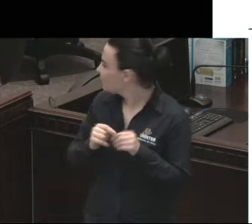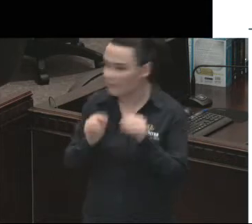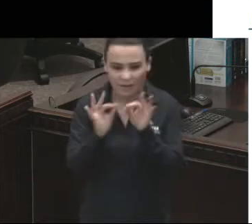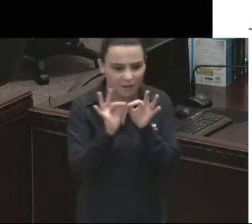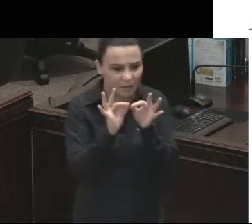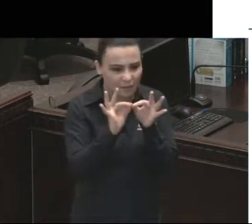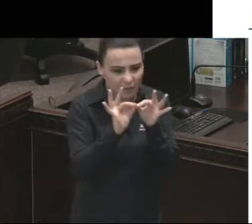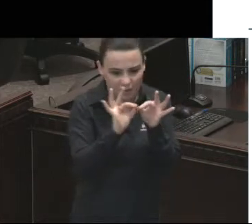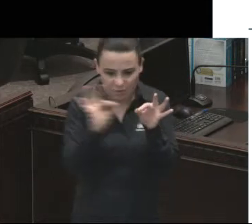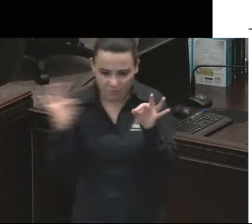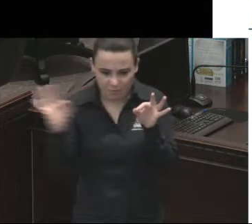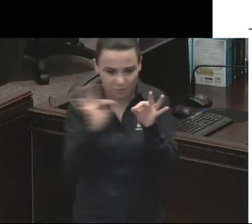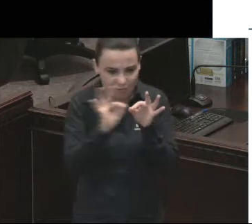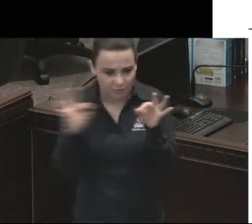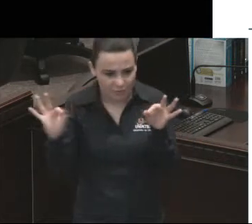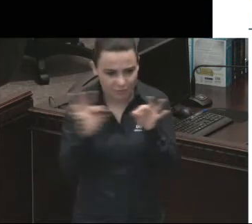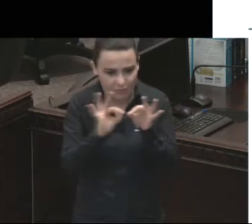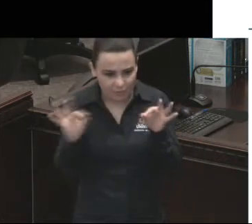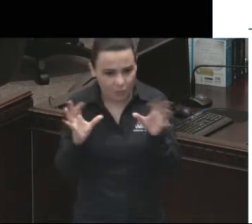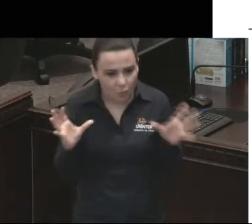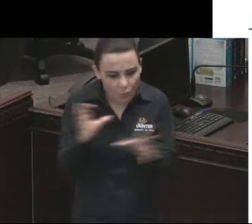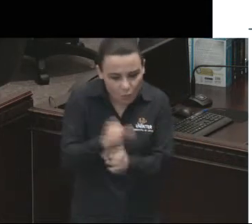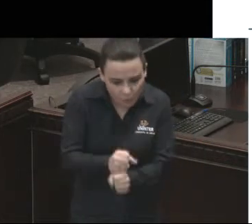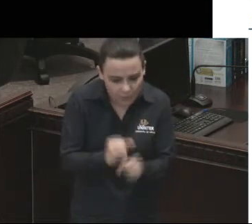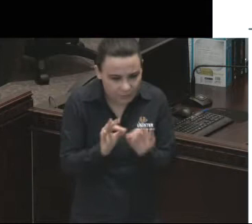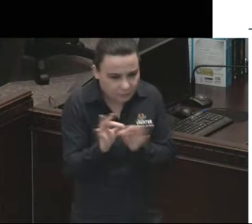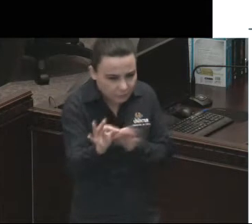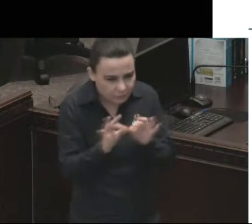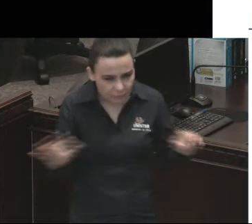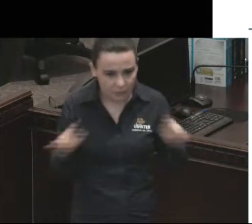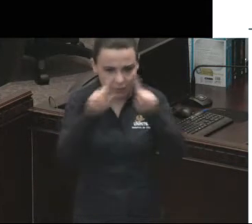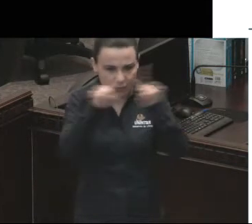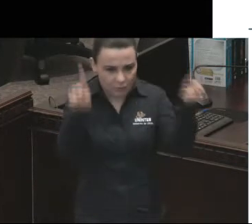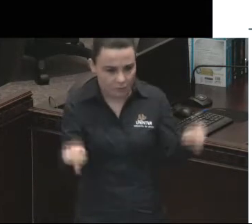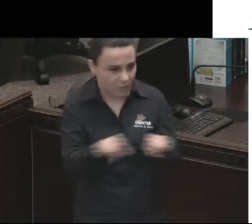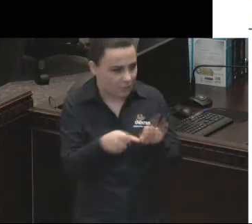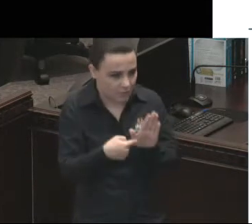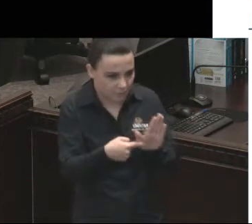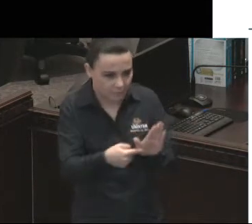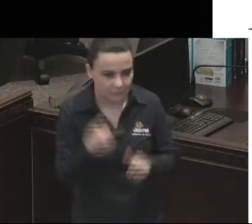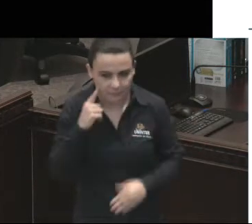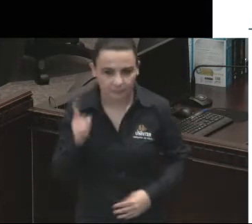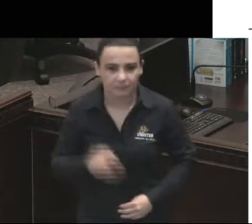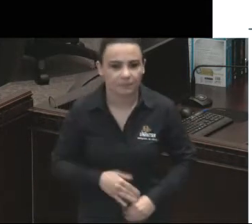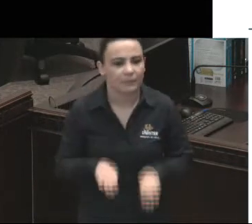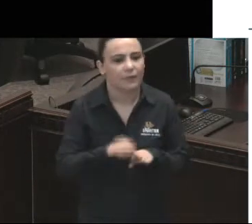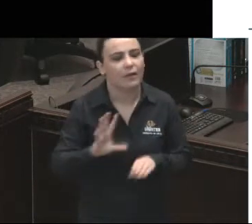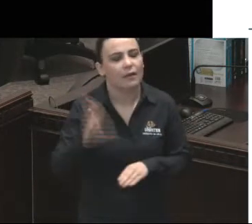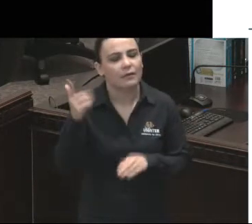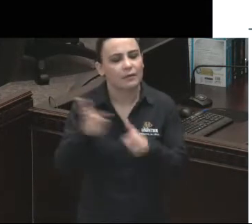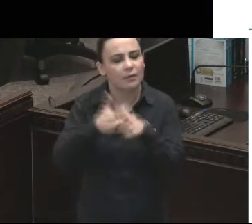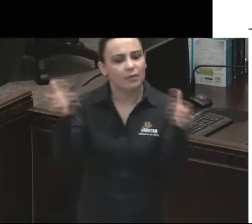permanece naquele local. E aí a gente vê vários problemas também com a população local, principalmente de anemia, problemas